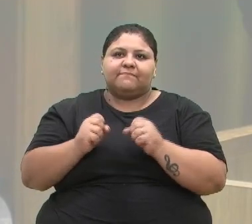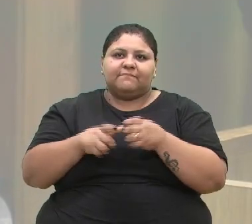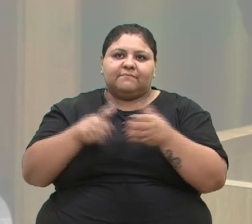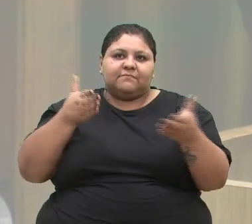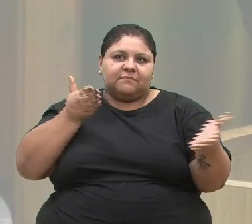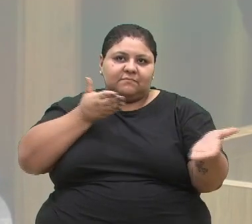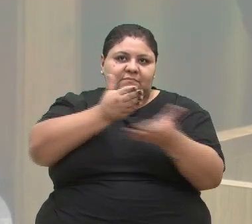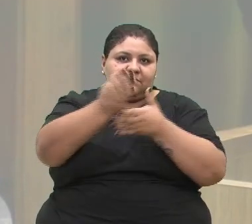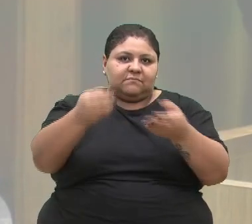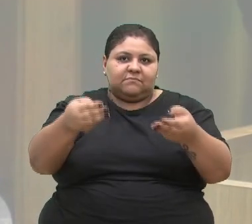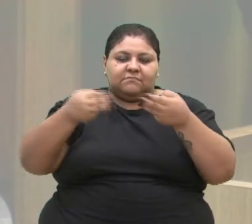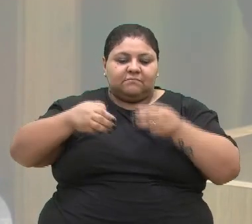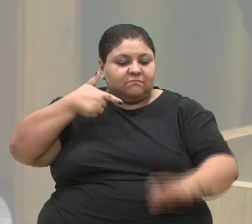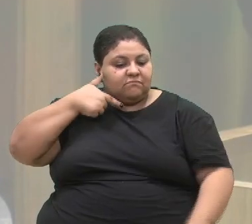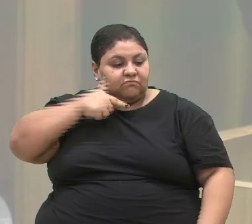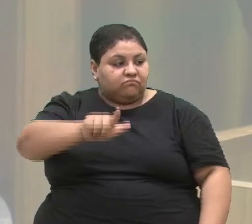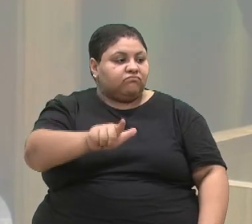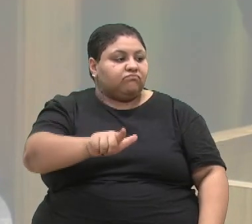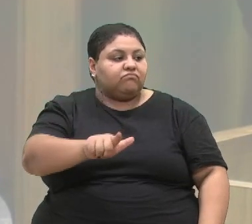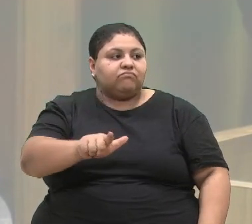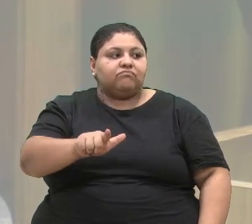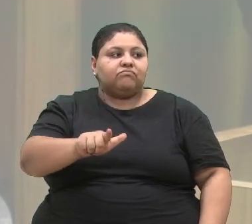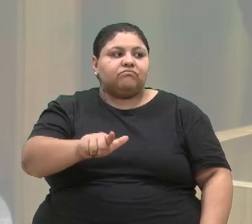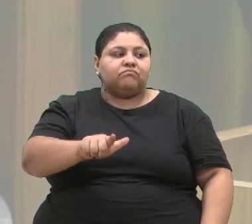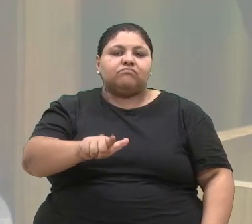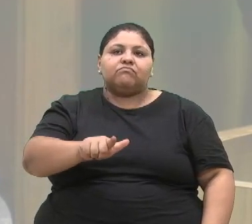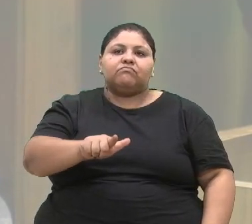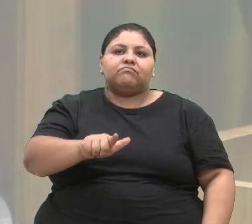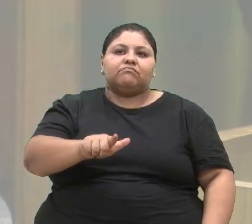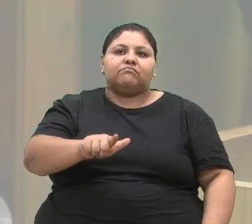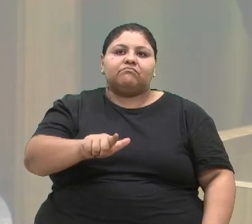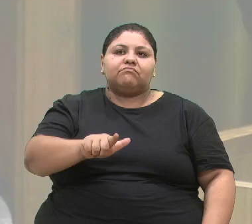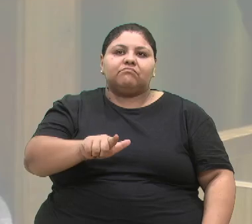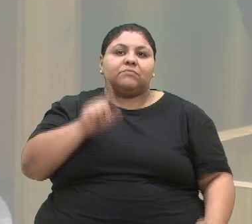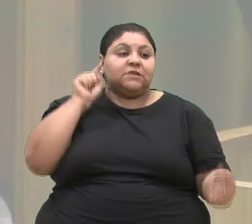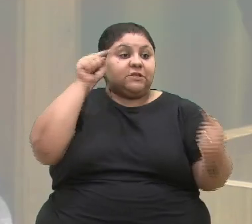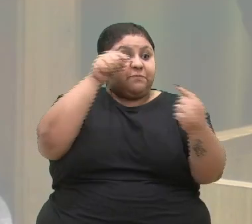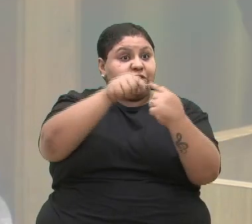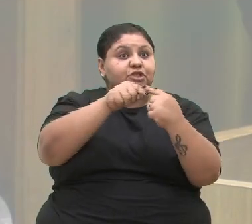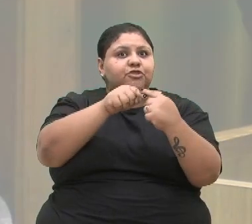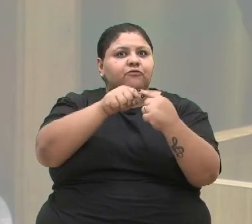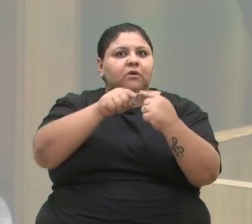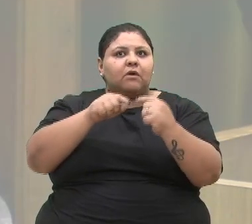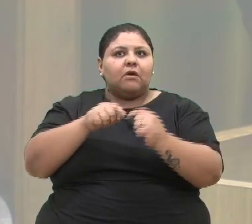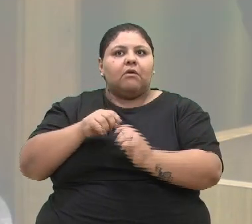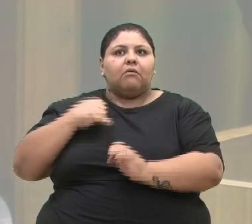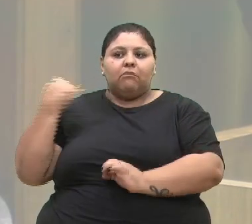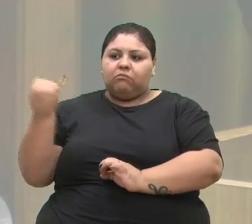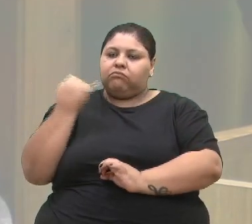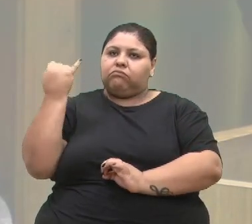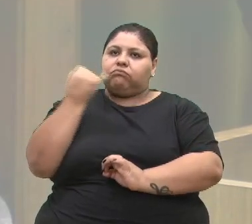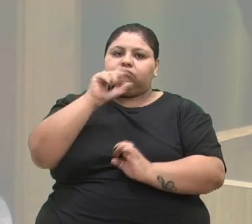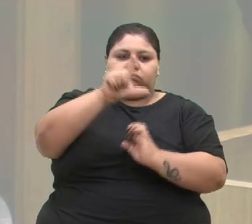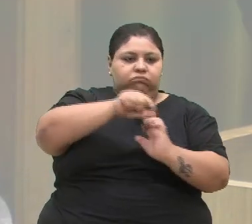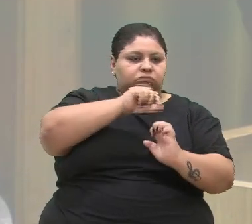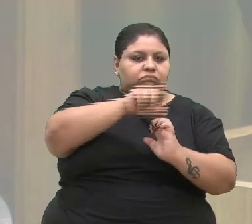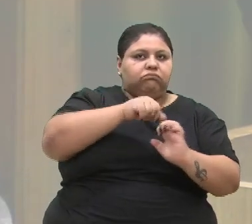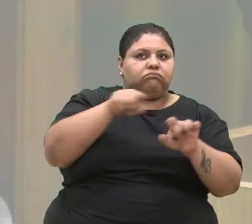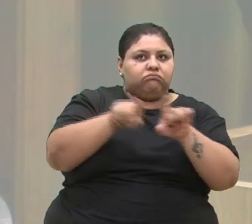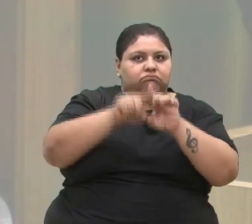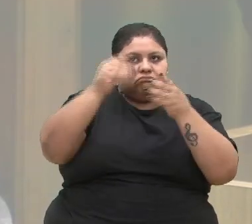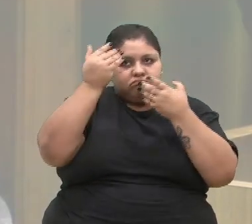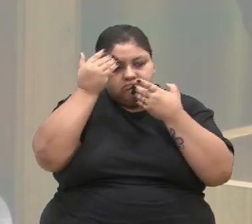todos, né, e todas aqui que aprovamos essa moção. Realmente é uma ótima e uma excelente notícia. Obrigada. Obrigado,